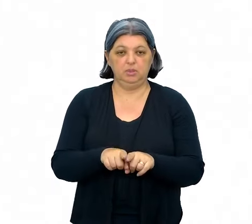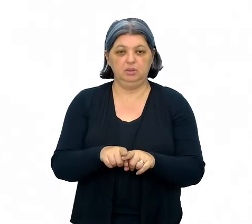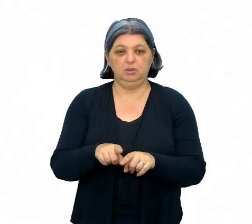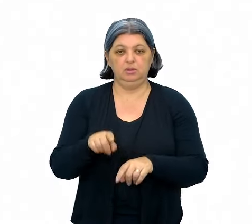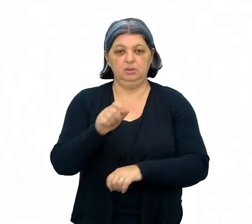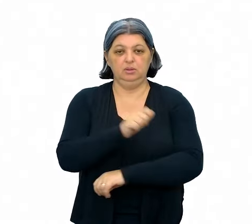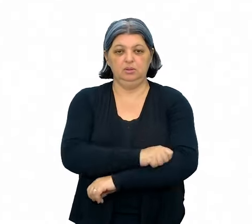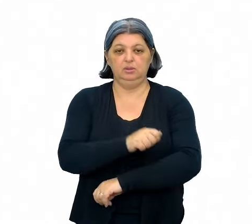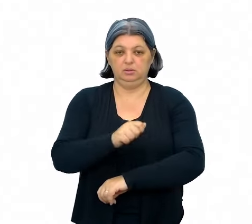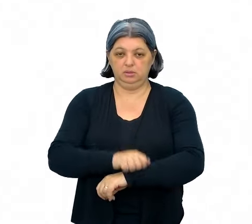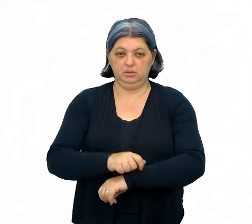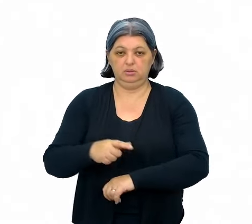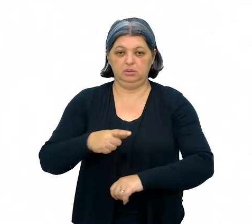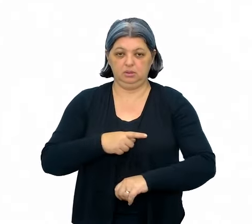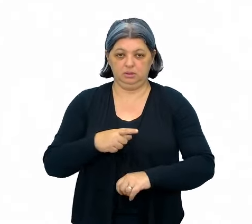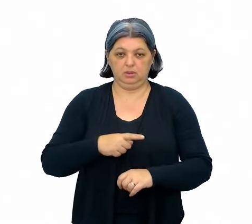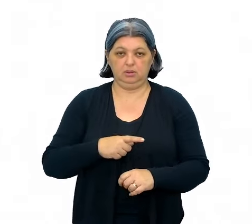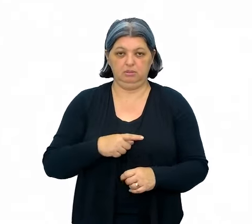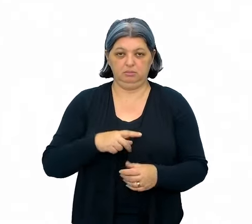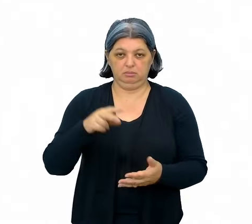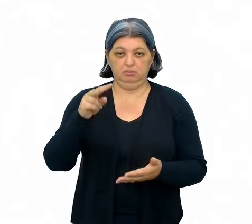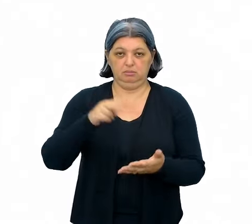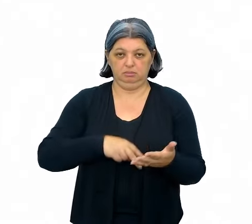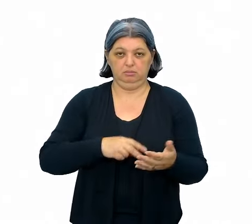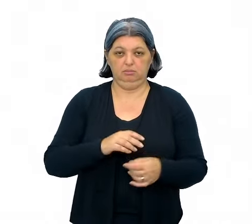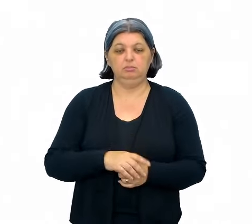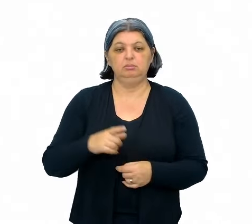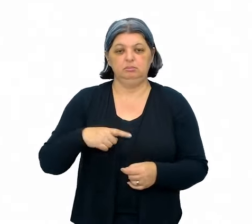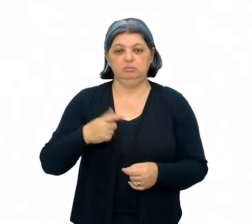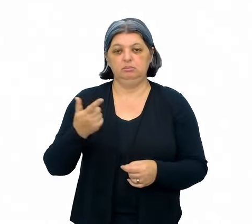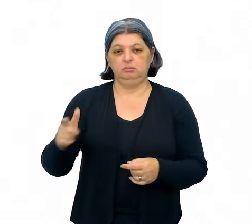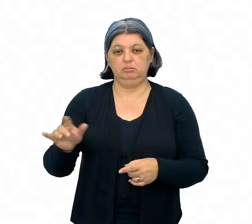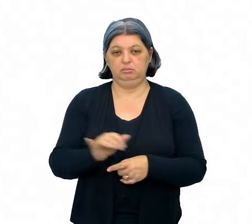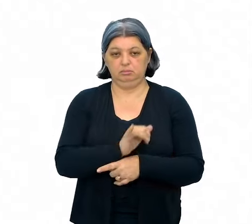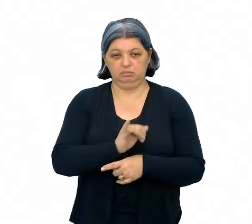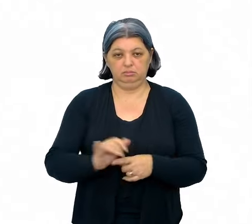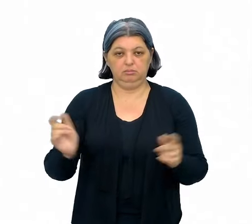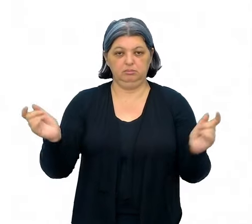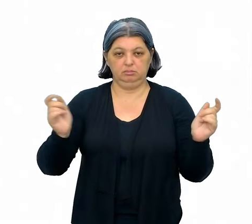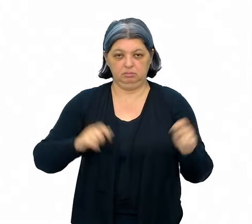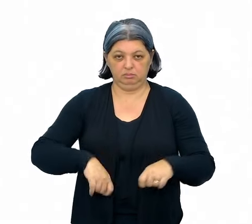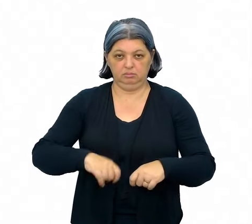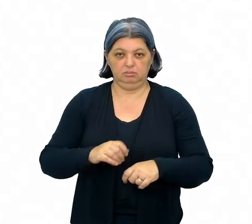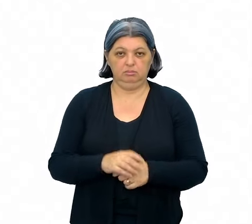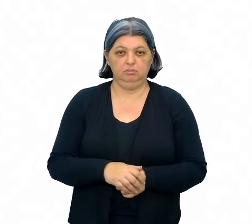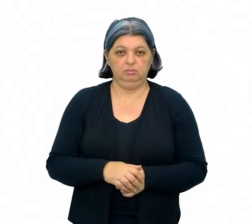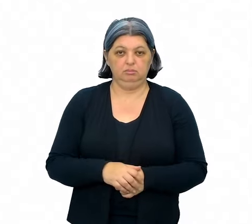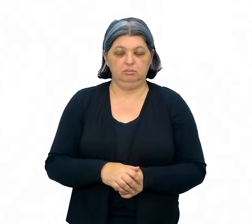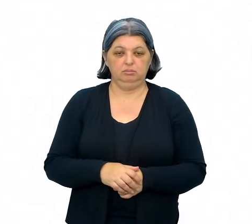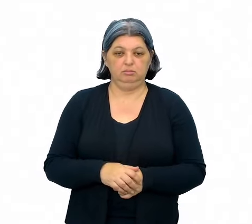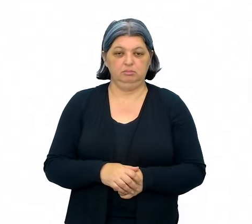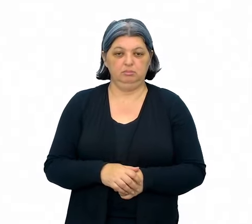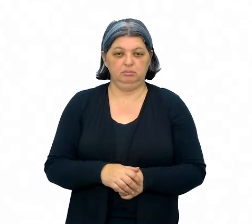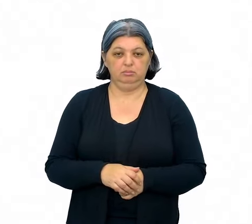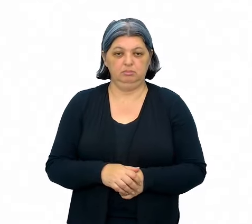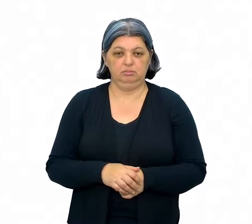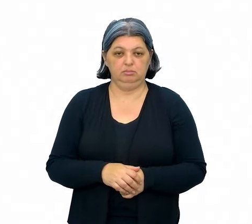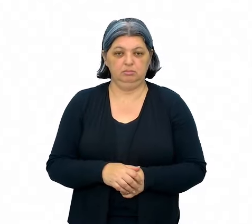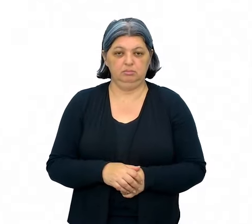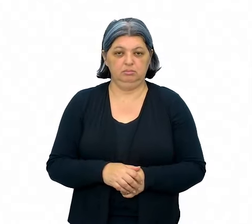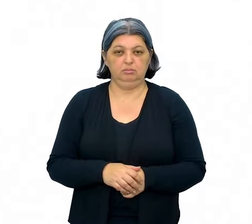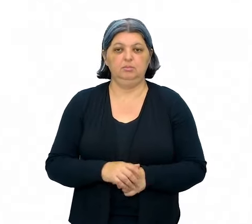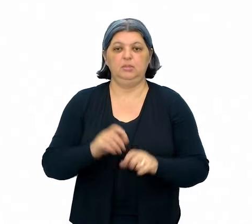está presente. Tem outras, né, estratégias e capacidades que poderão e deverão